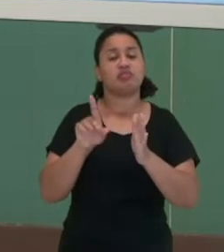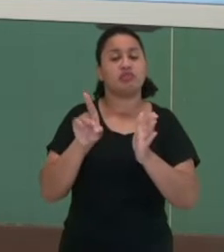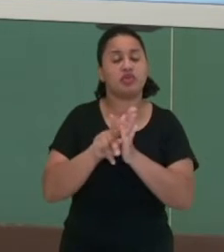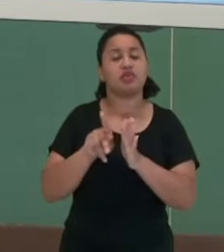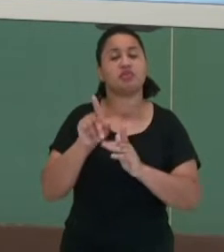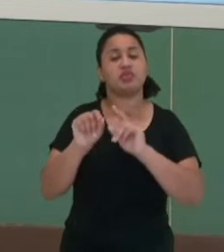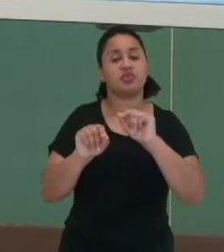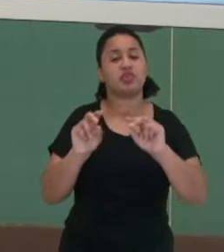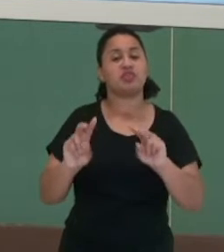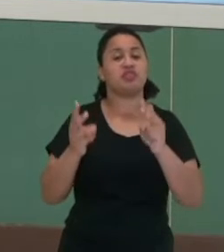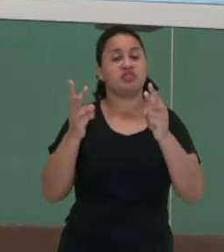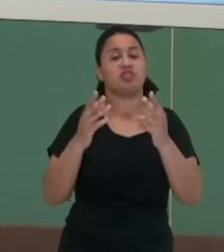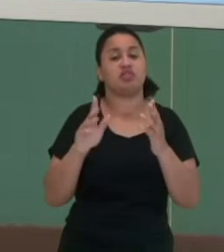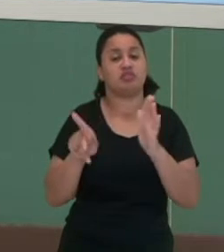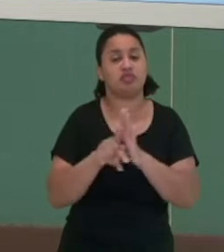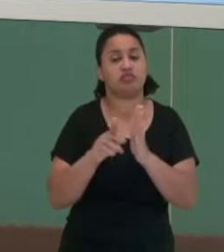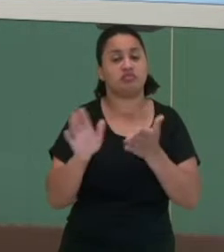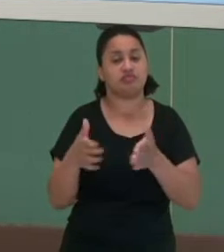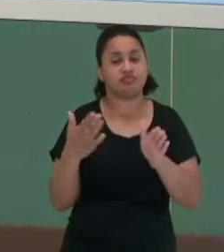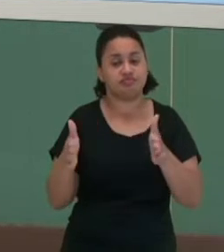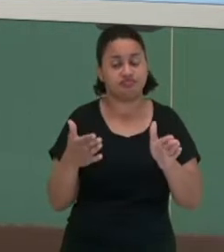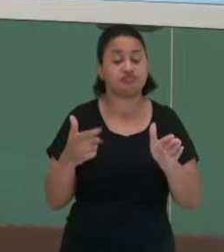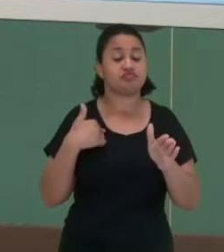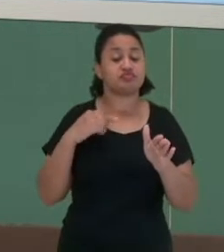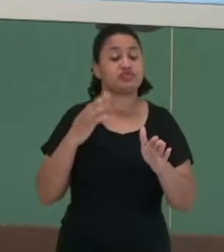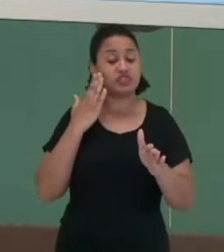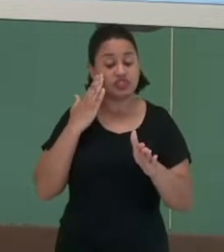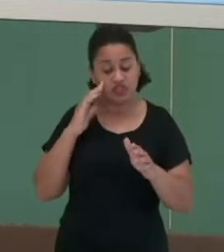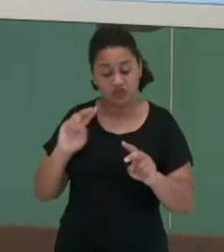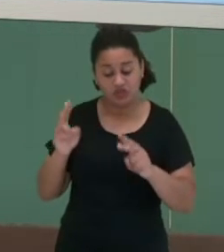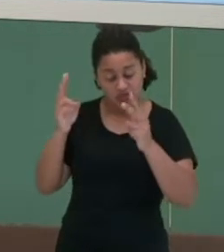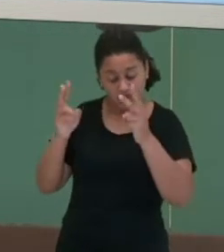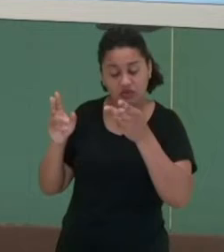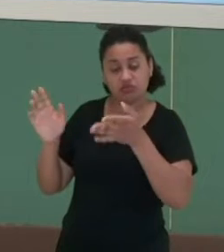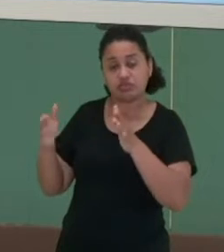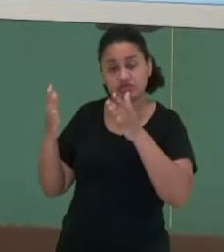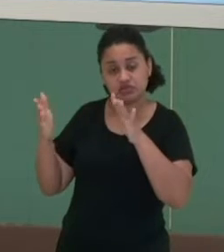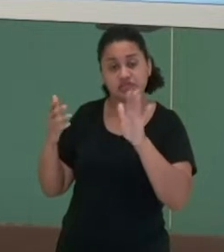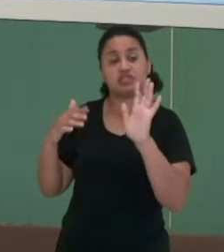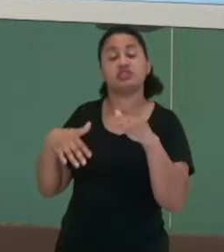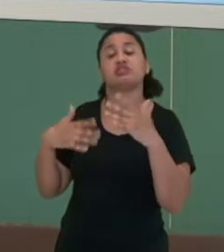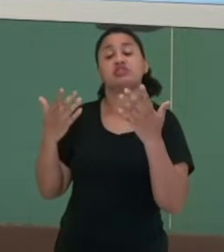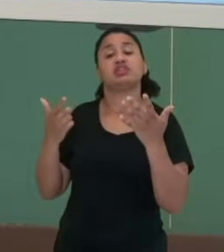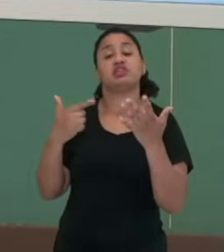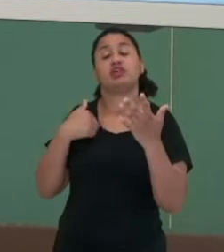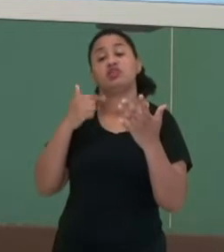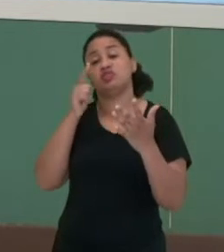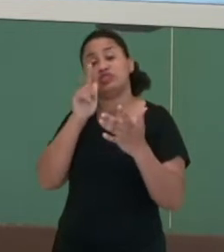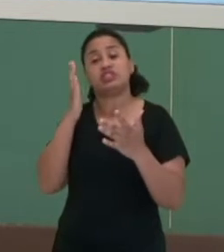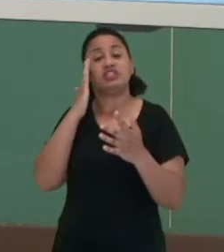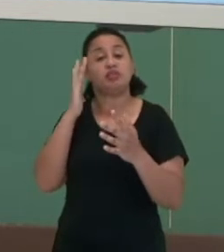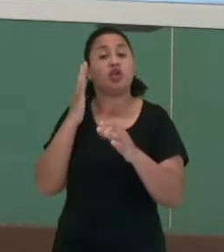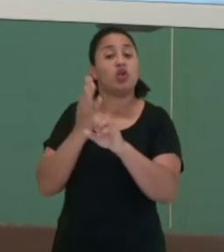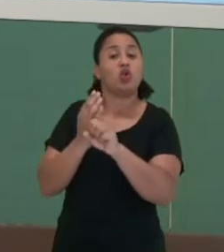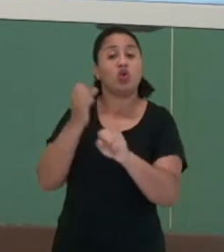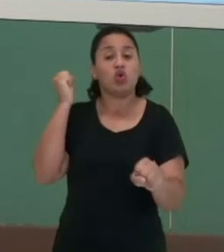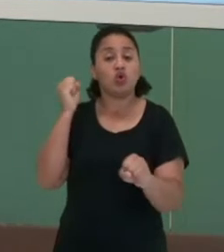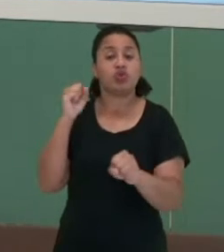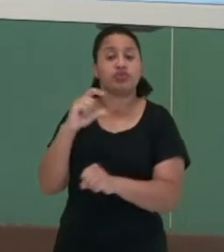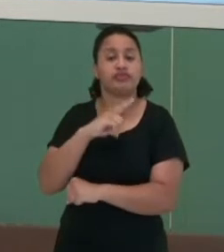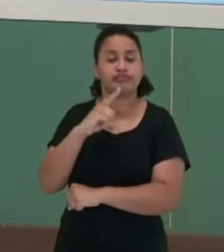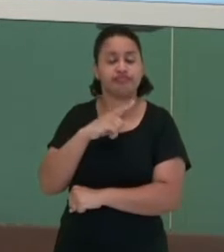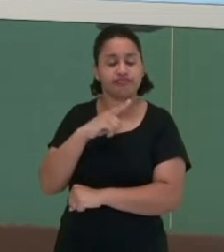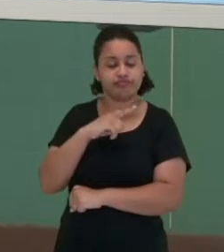o custo de produção. A partir desse custo de produção, você vai determinar qual é o lucro que você quer ter